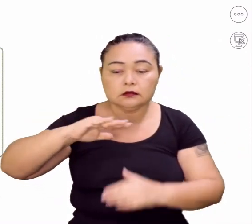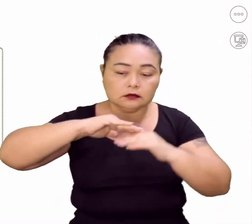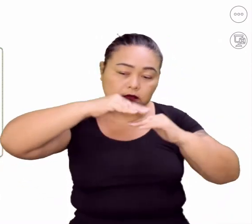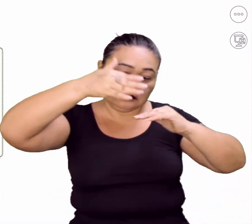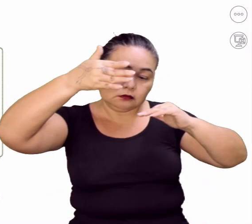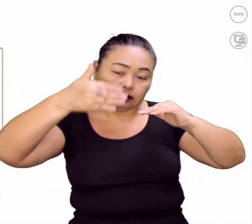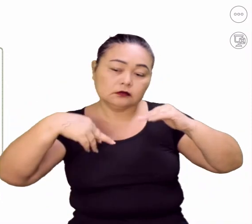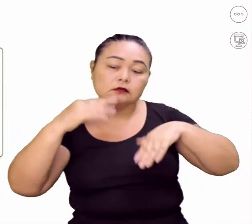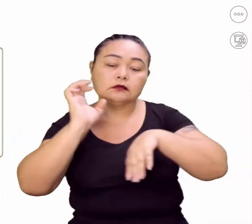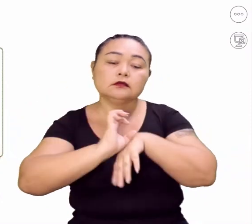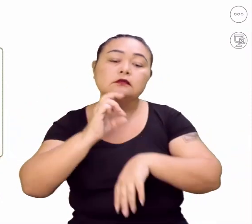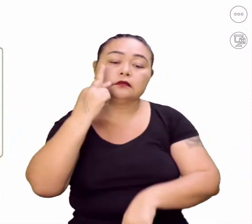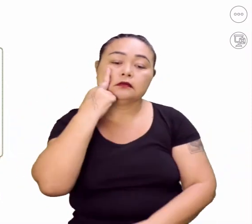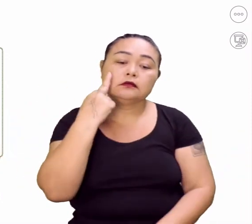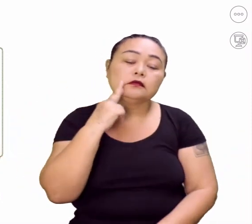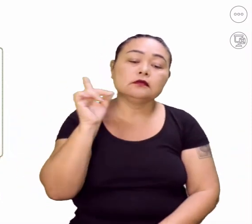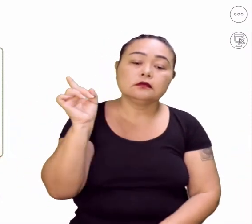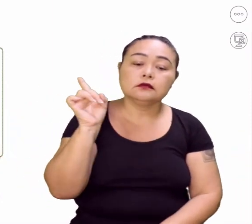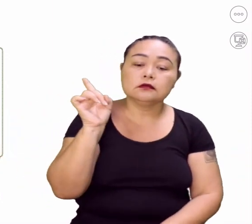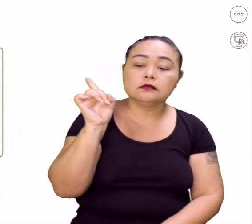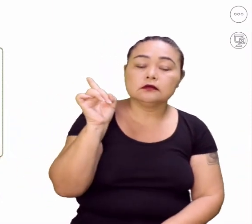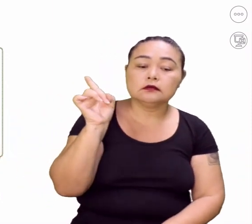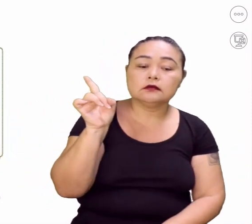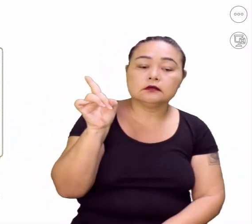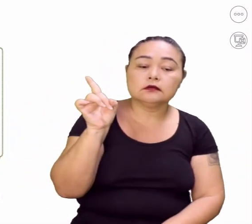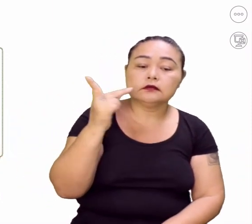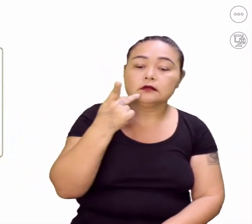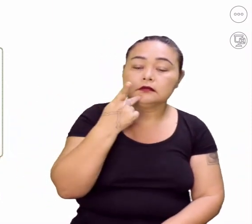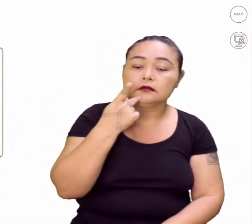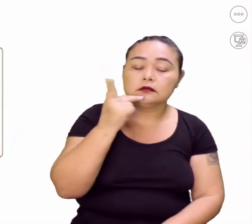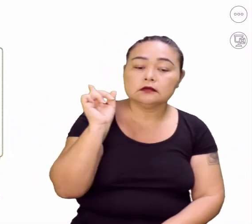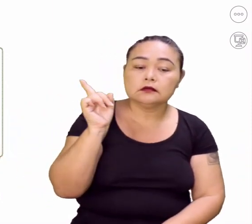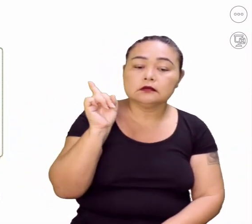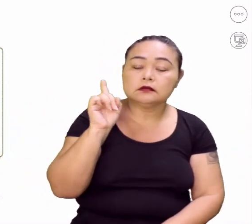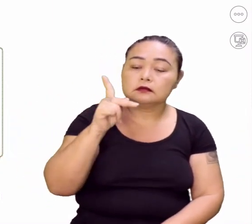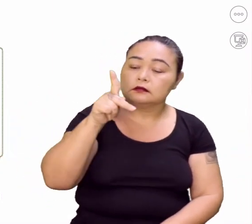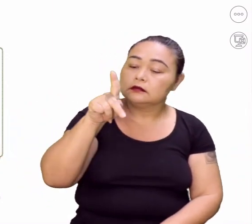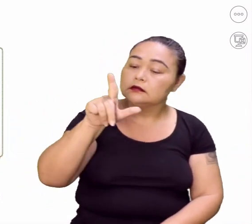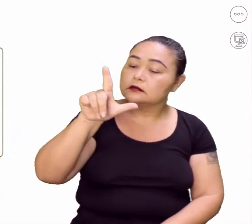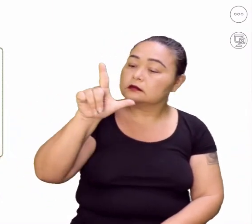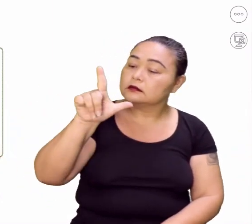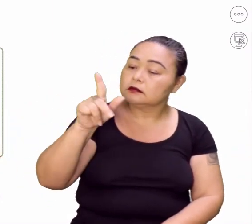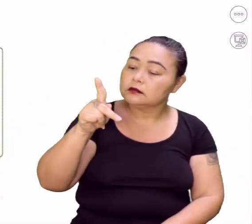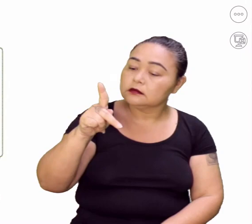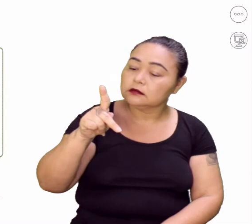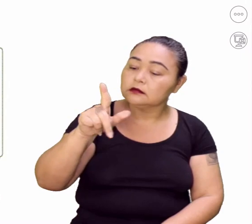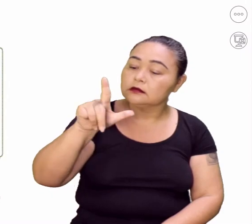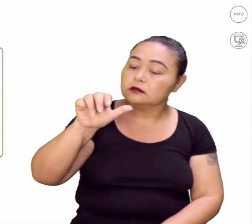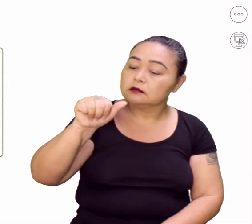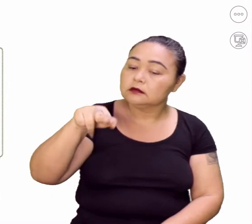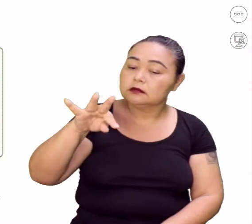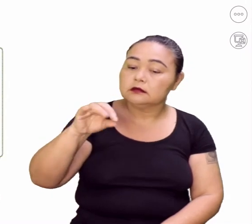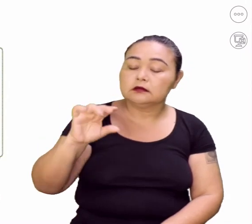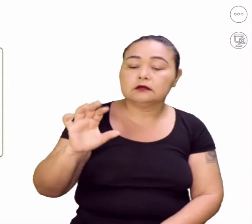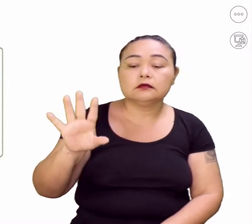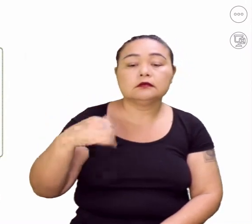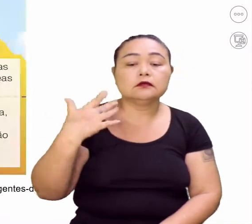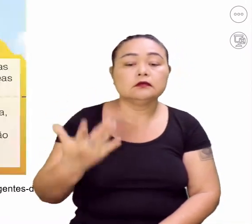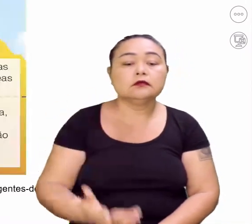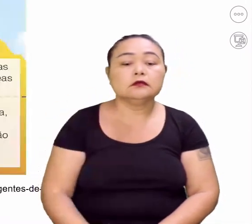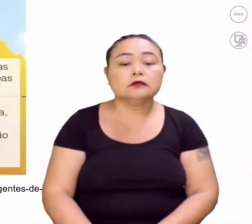altas de Rondônia. Exatamente. Então a gente está falando de planaltos. Muito bem. Vamos lá,